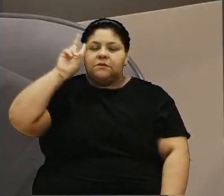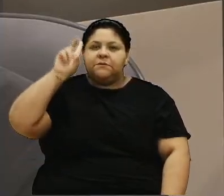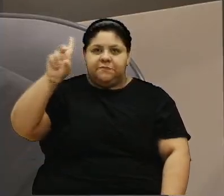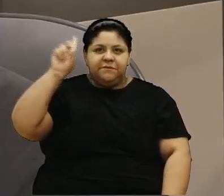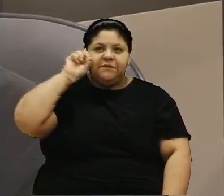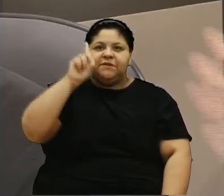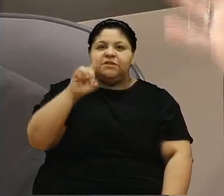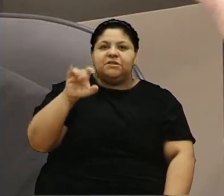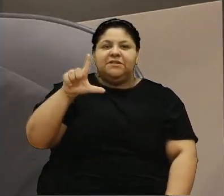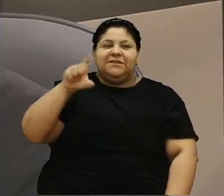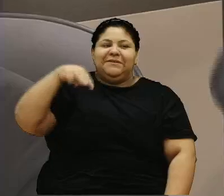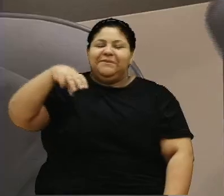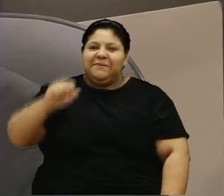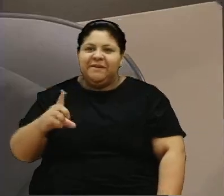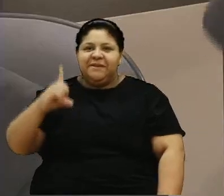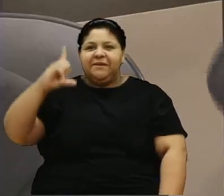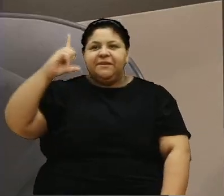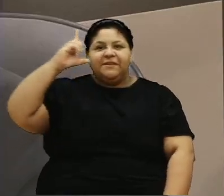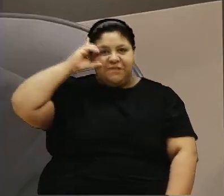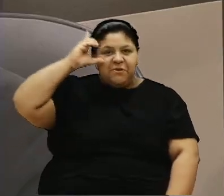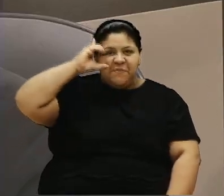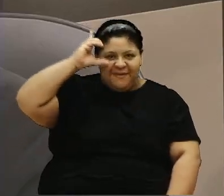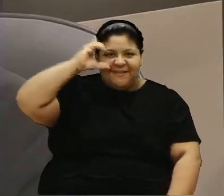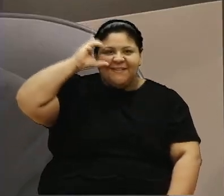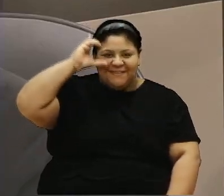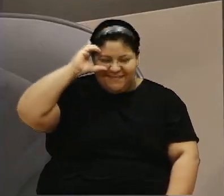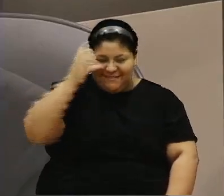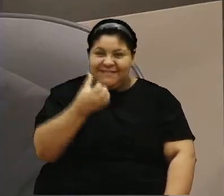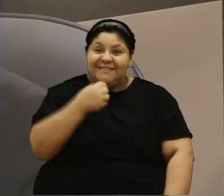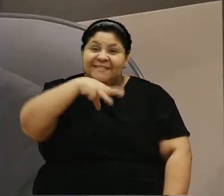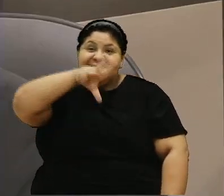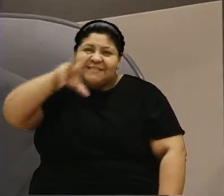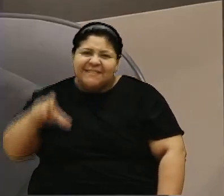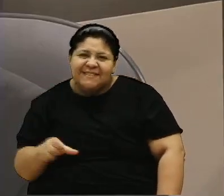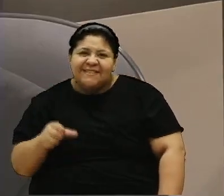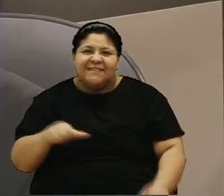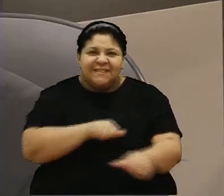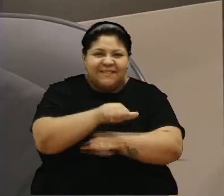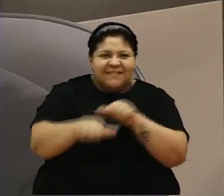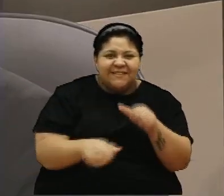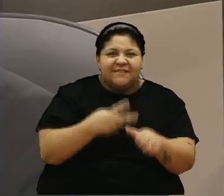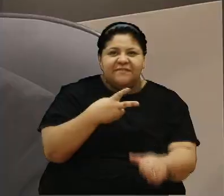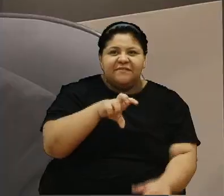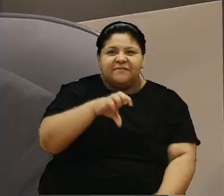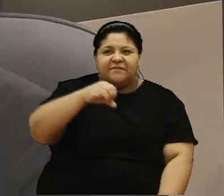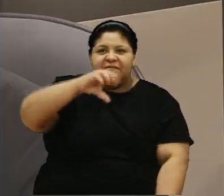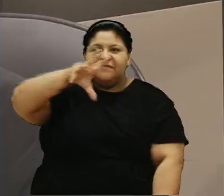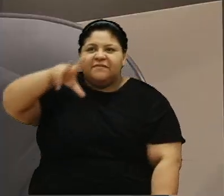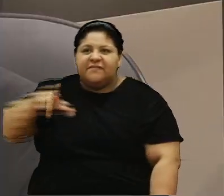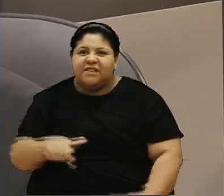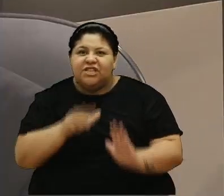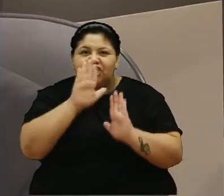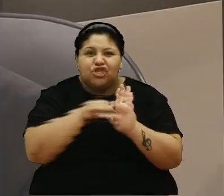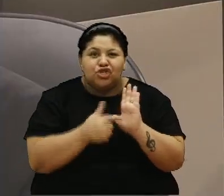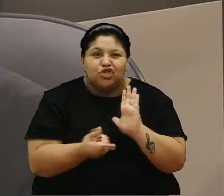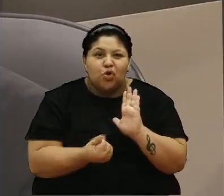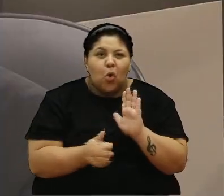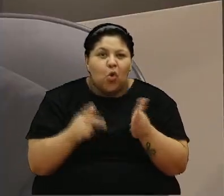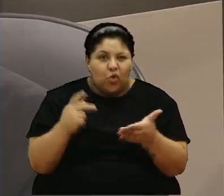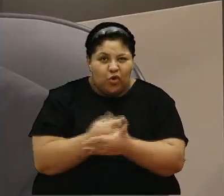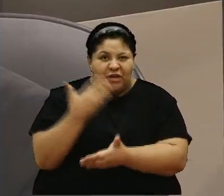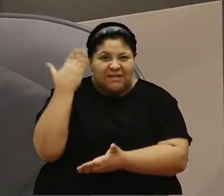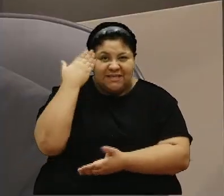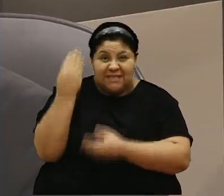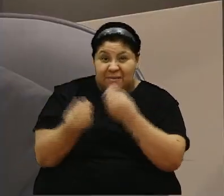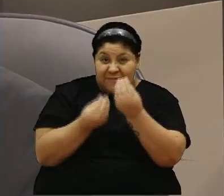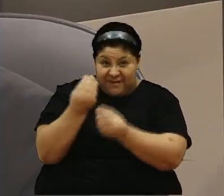Sindinap, que em pouco tempo de 6 milhões aí passou a ter 259 milhões descontos ilegais. E sabe quem está